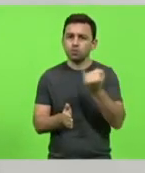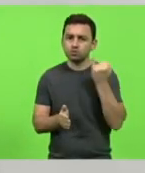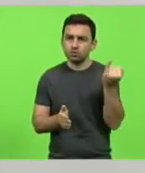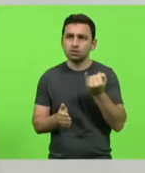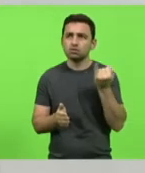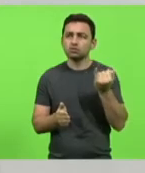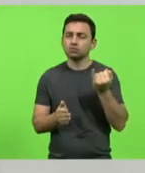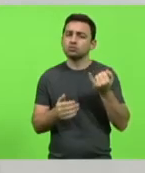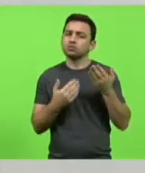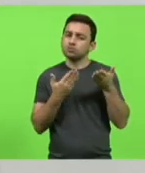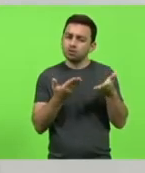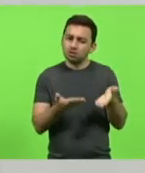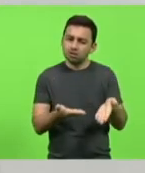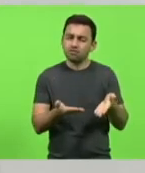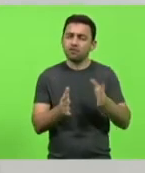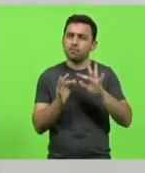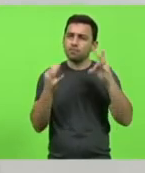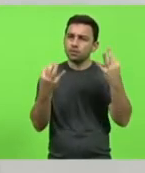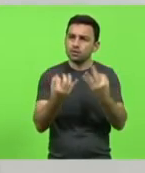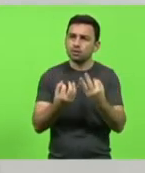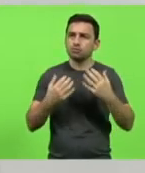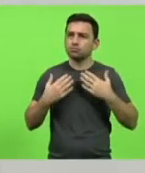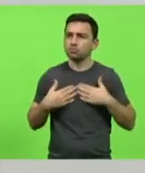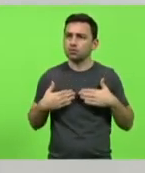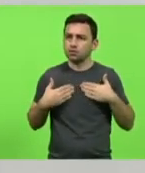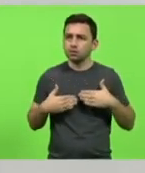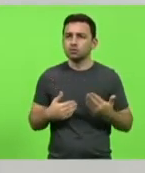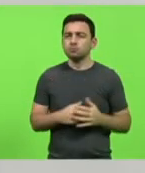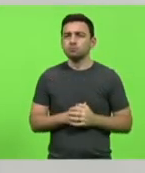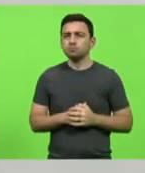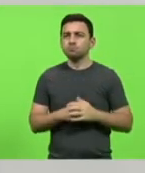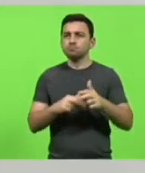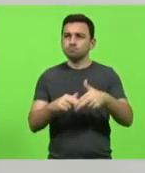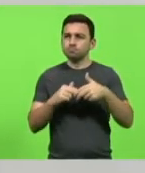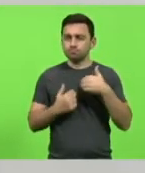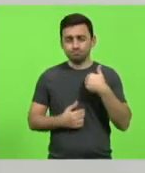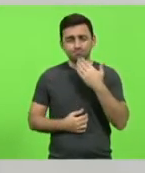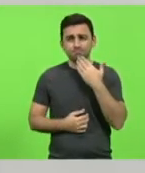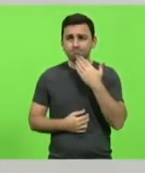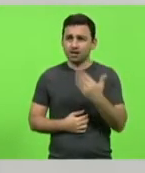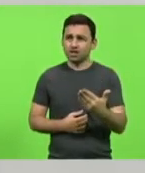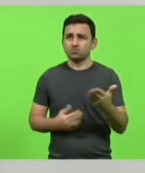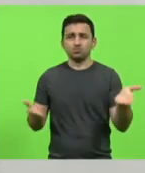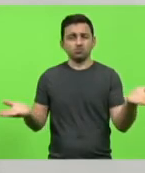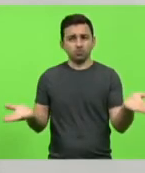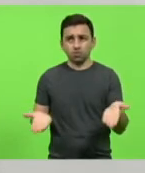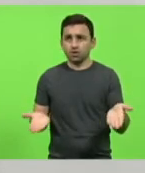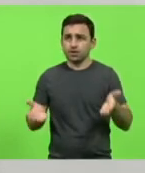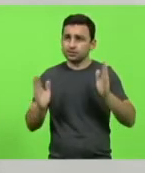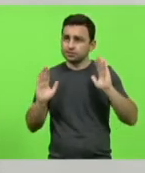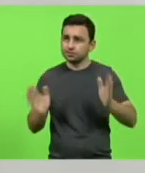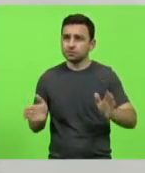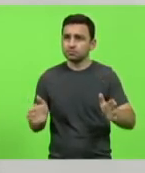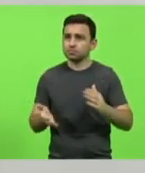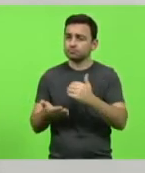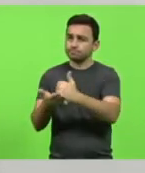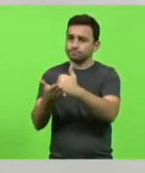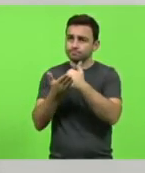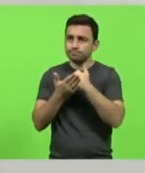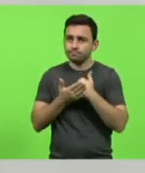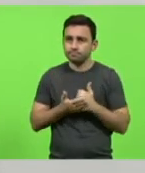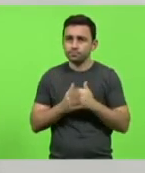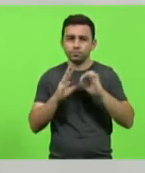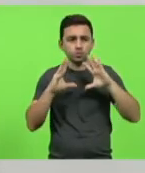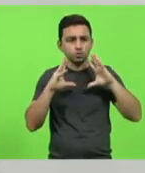do autista e de seus familiares. E é por isso que eu peço, desde já, o apoio de todos os pares